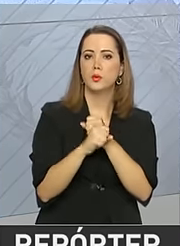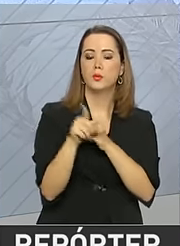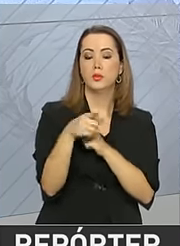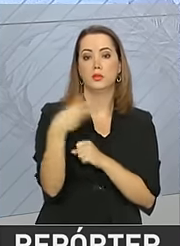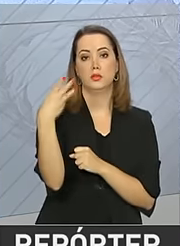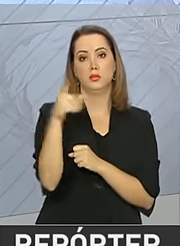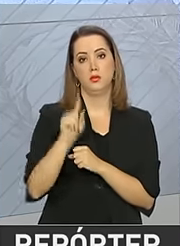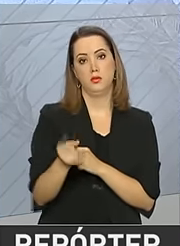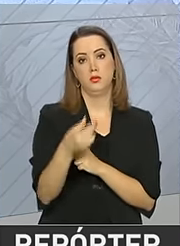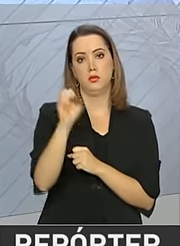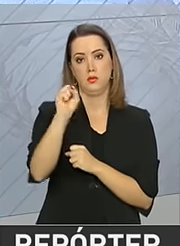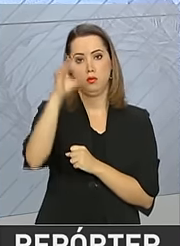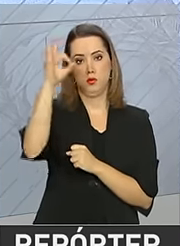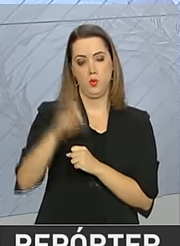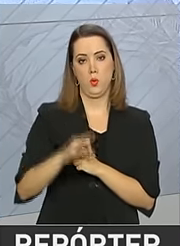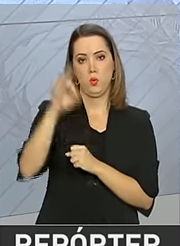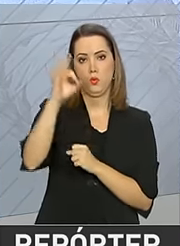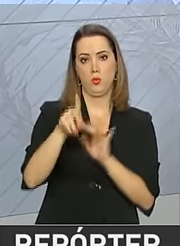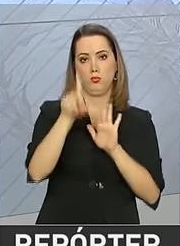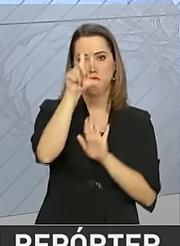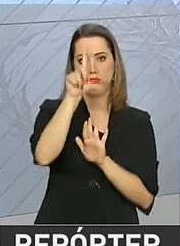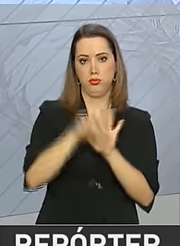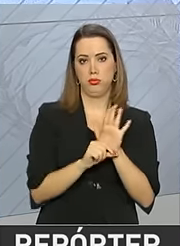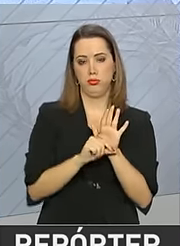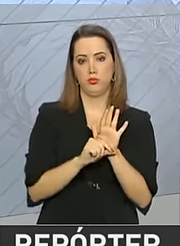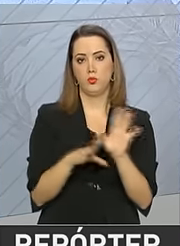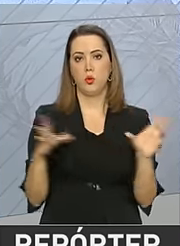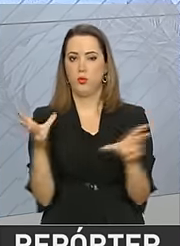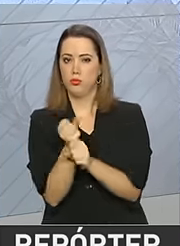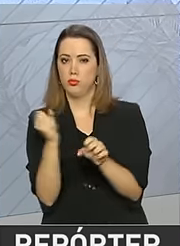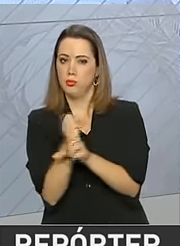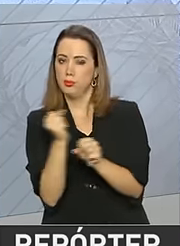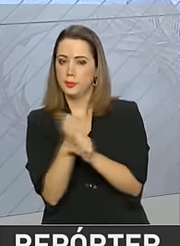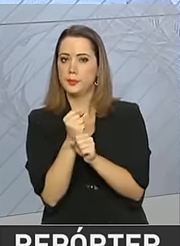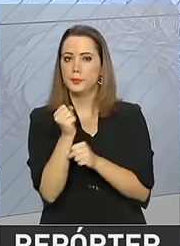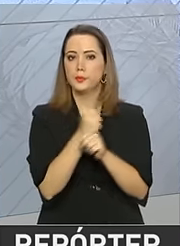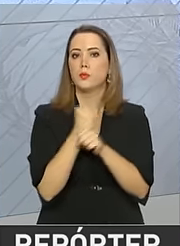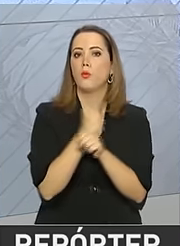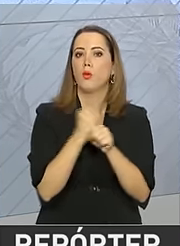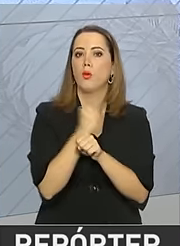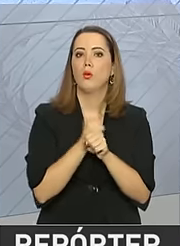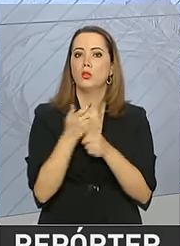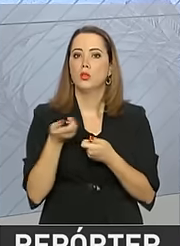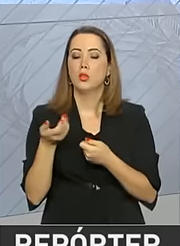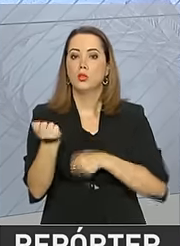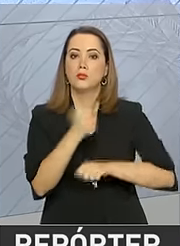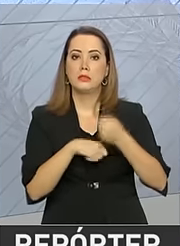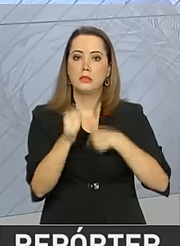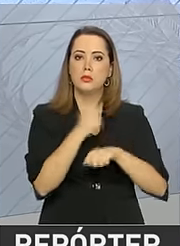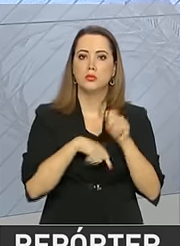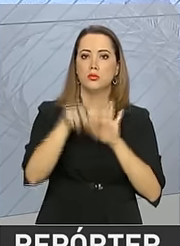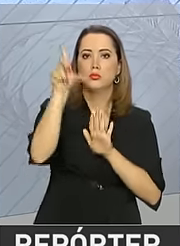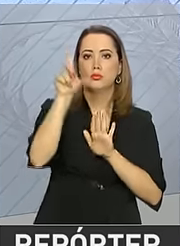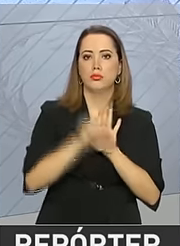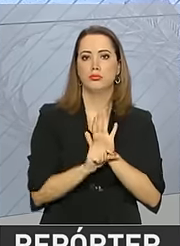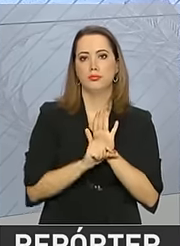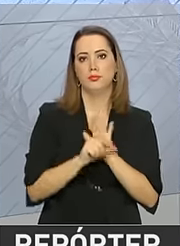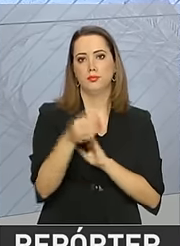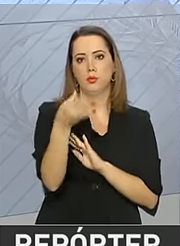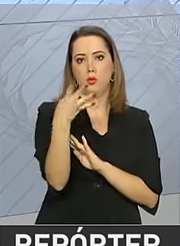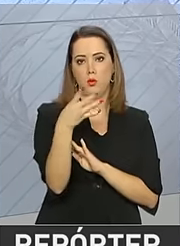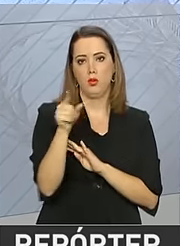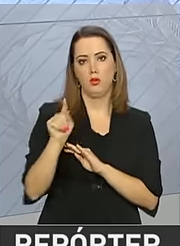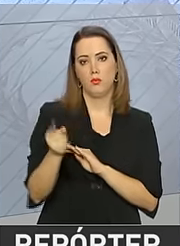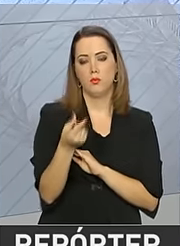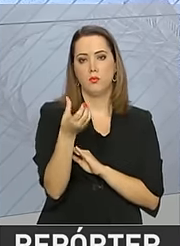foi de 3,8 no acumulado do ano a atividade econômica desacelerou 4,6 por.